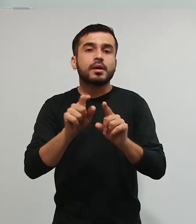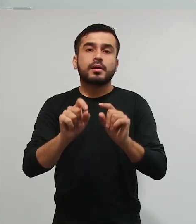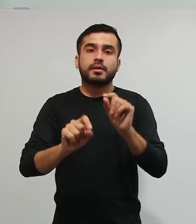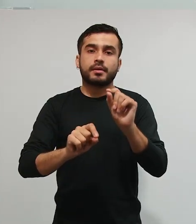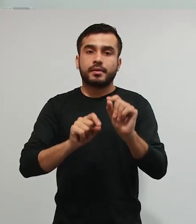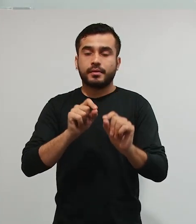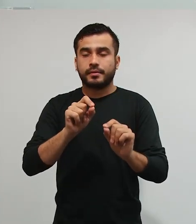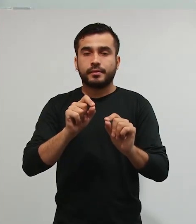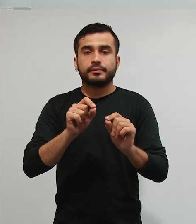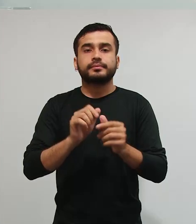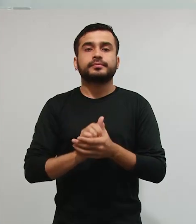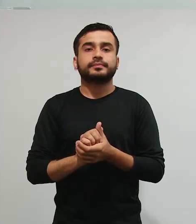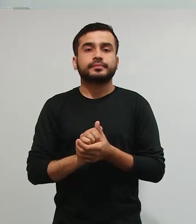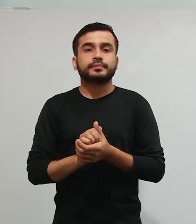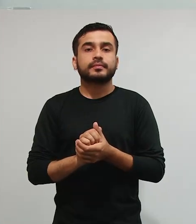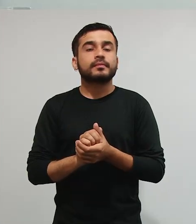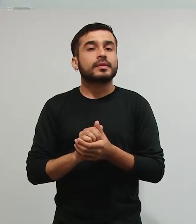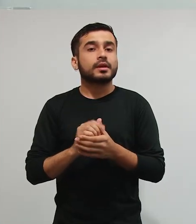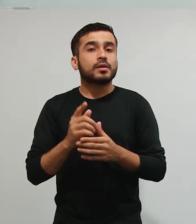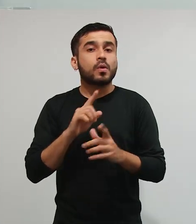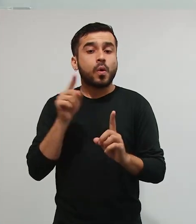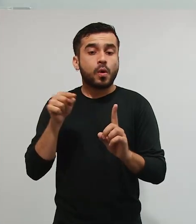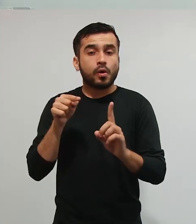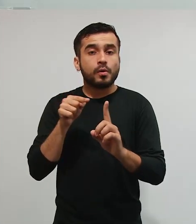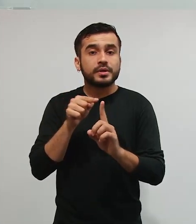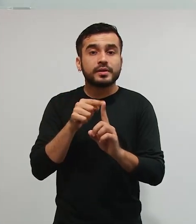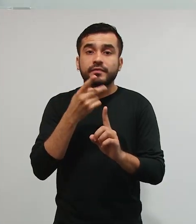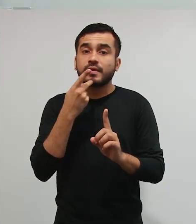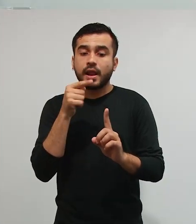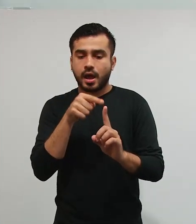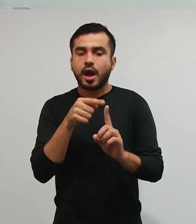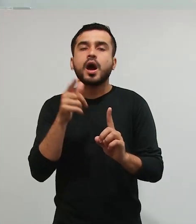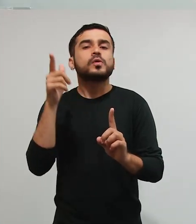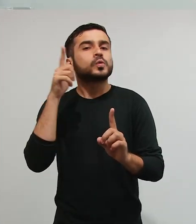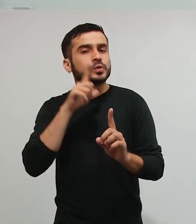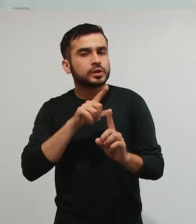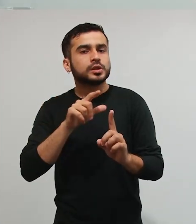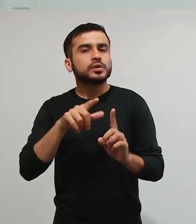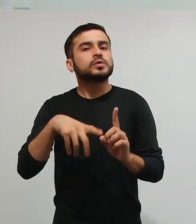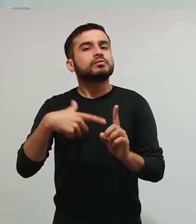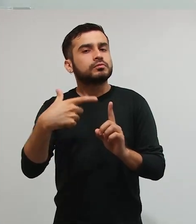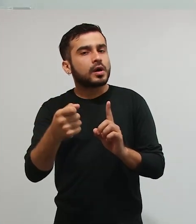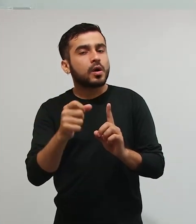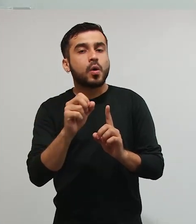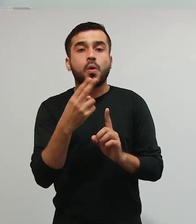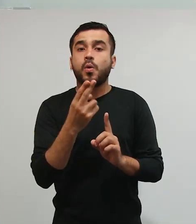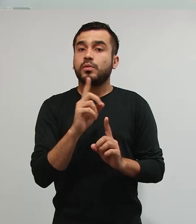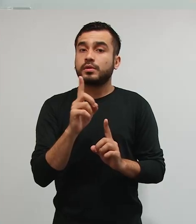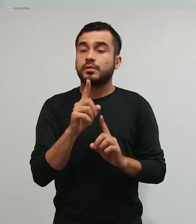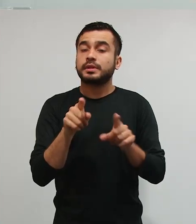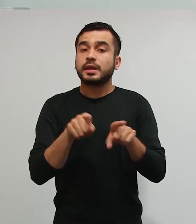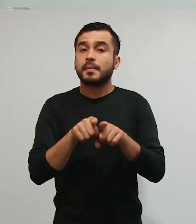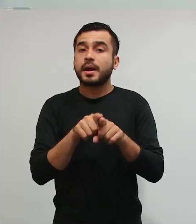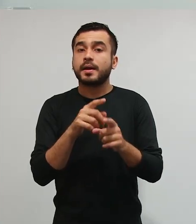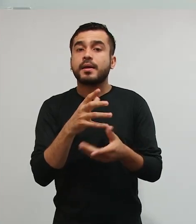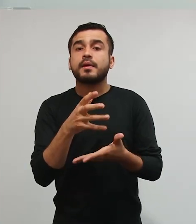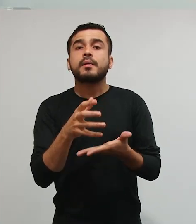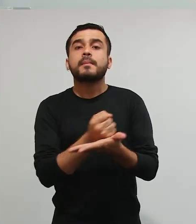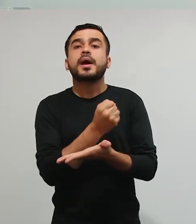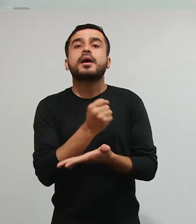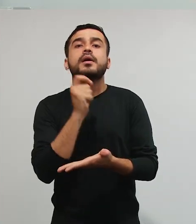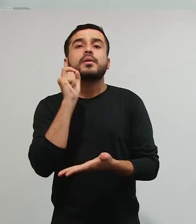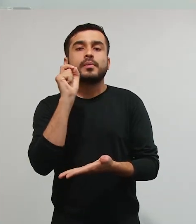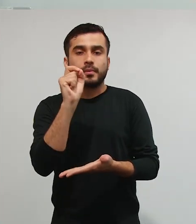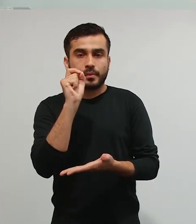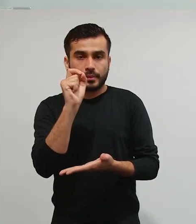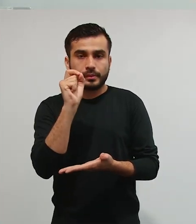considerações sobre, além de retomar o objetivo e dizer se ele foi alcançado ou não, você também resgata para